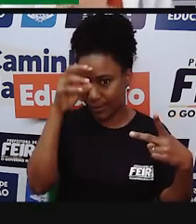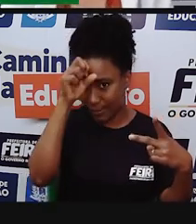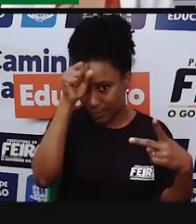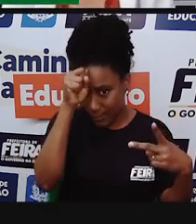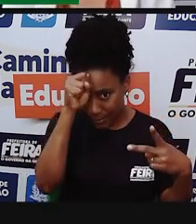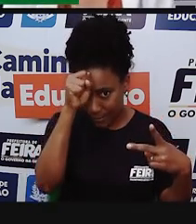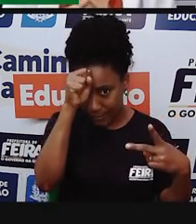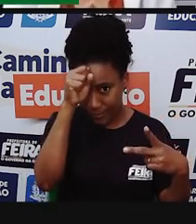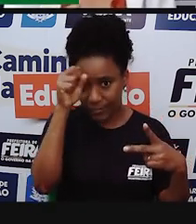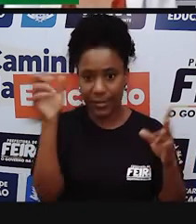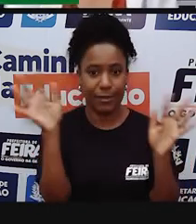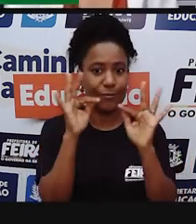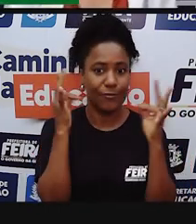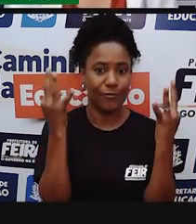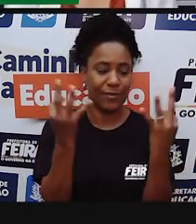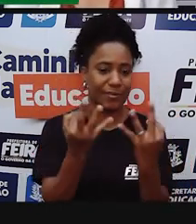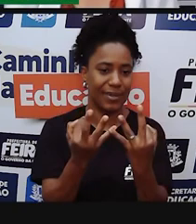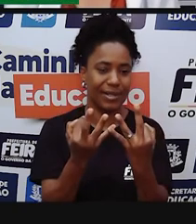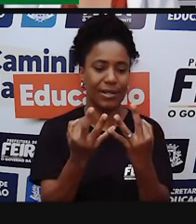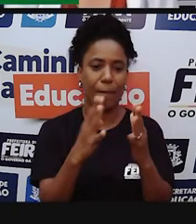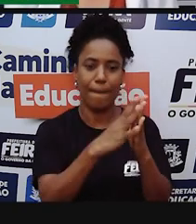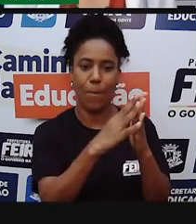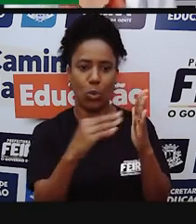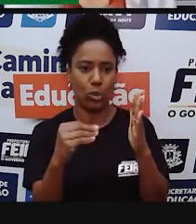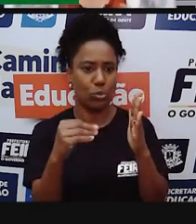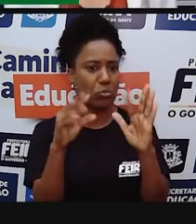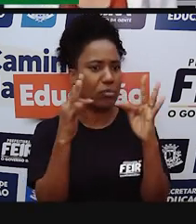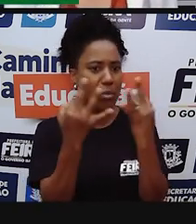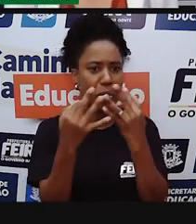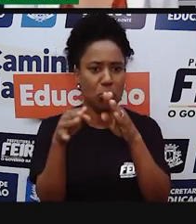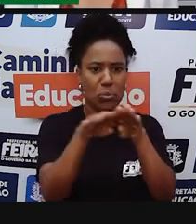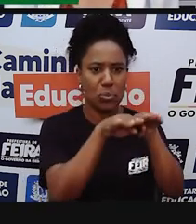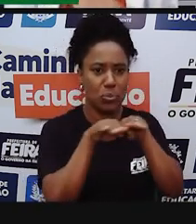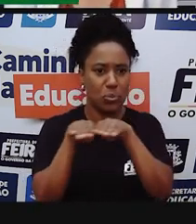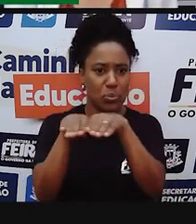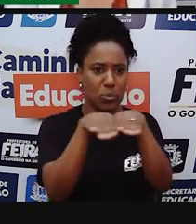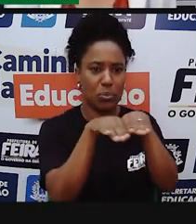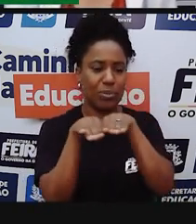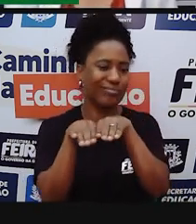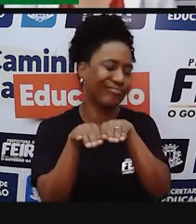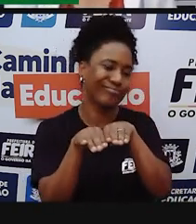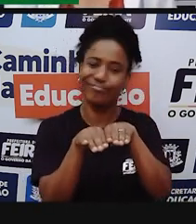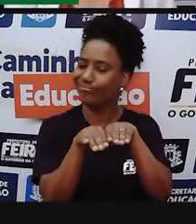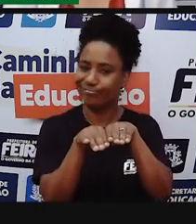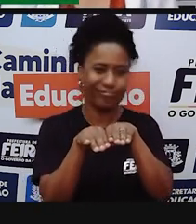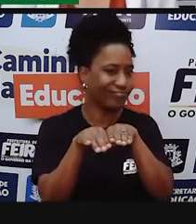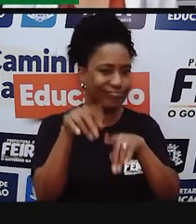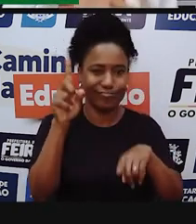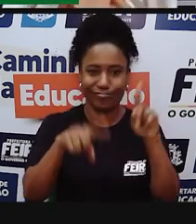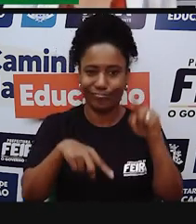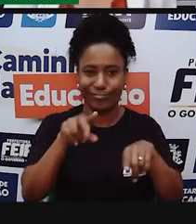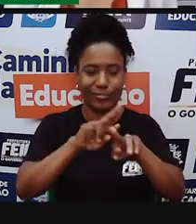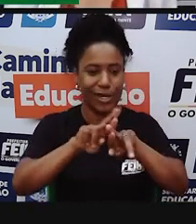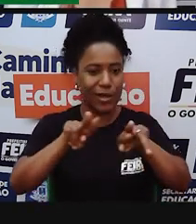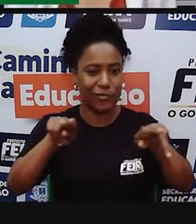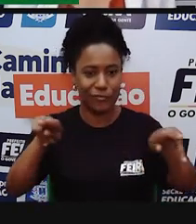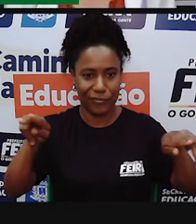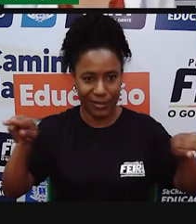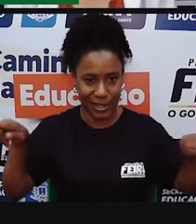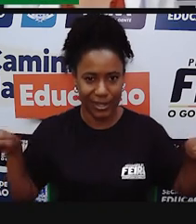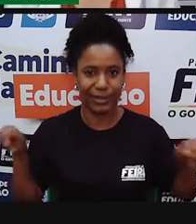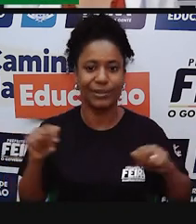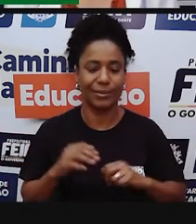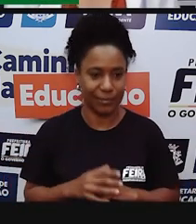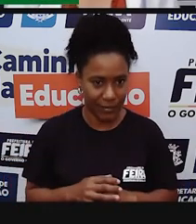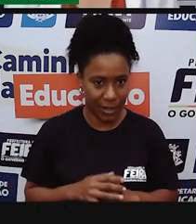as famílias no único modelo o que elas são constituídas de formas diferentes por pessoas de